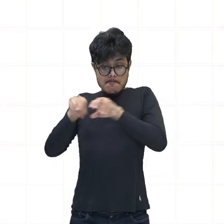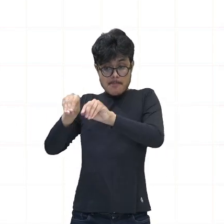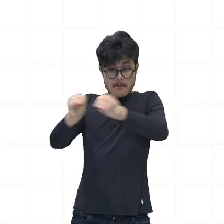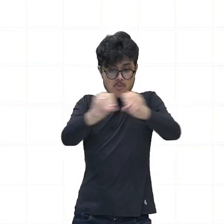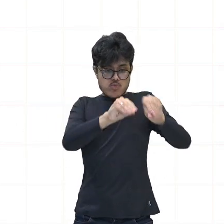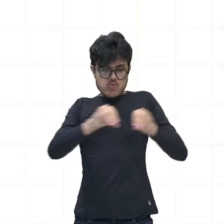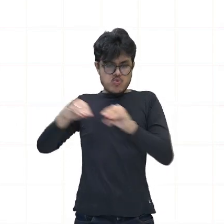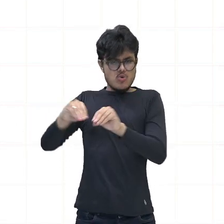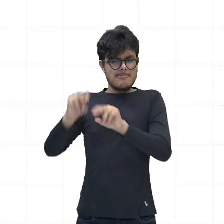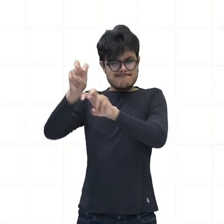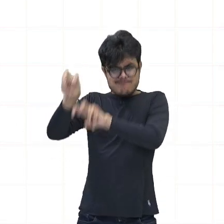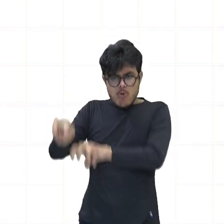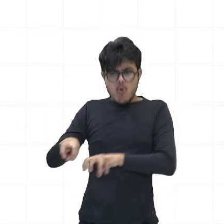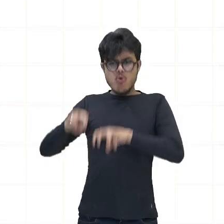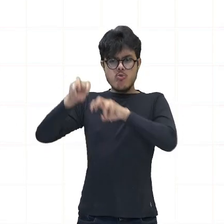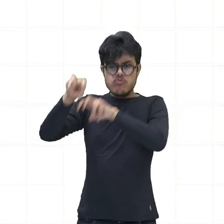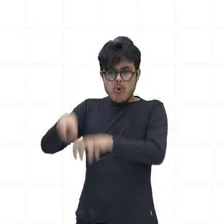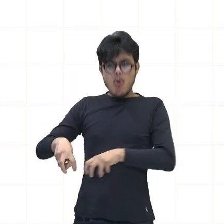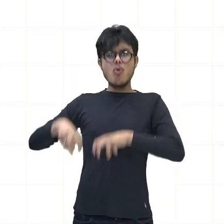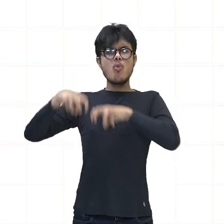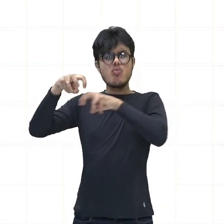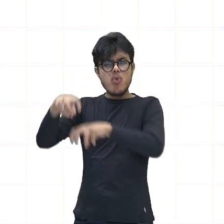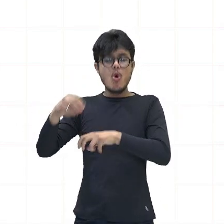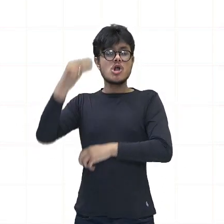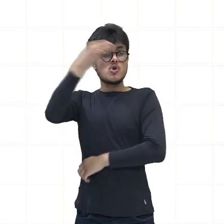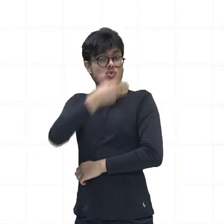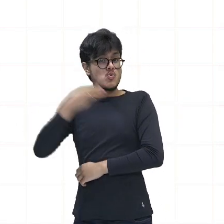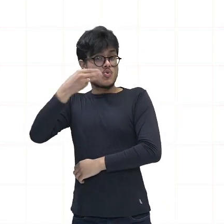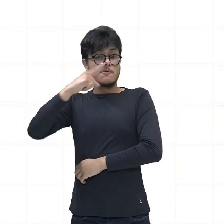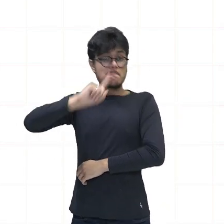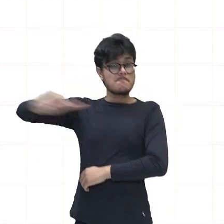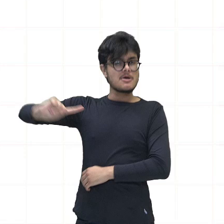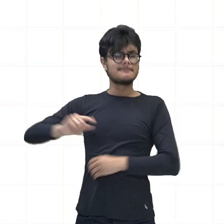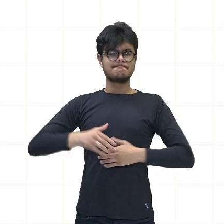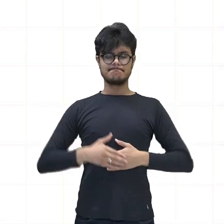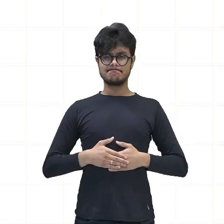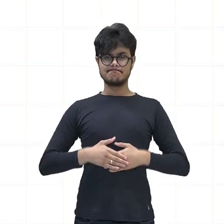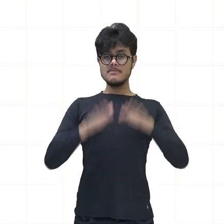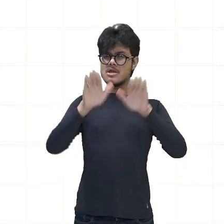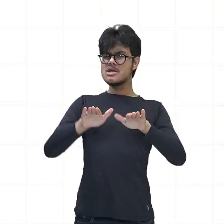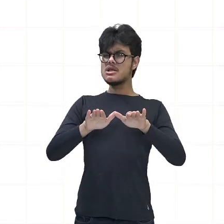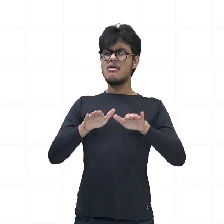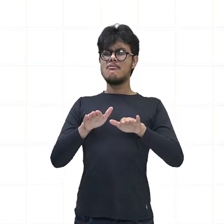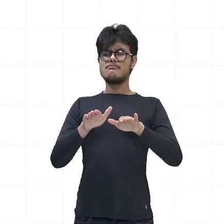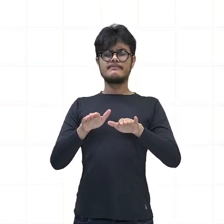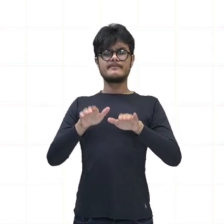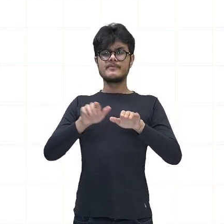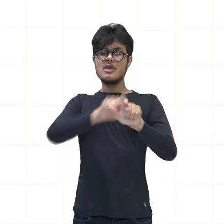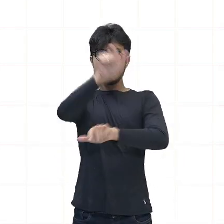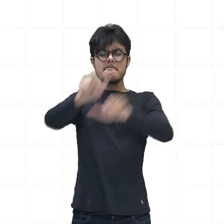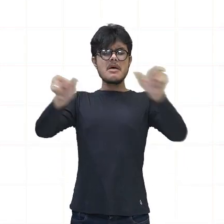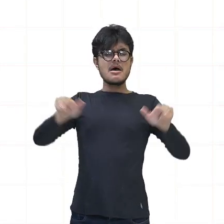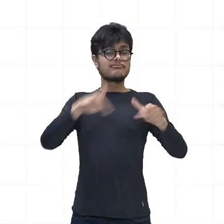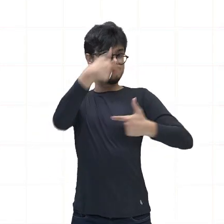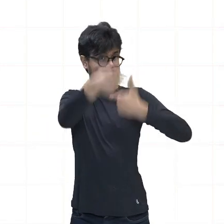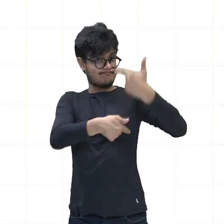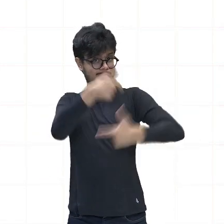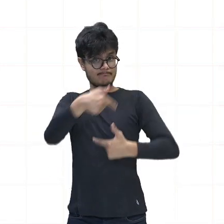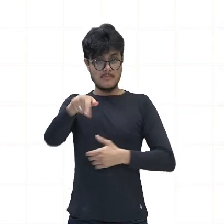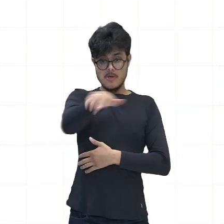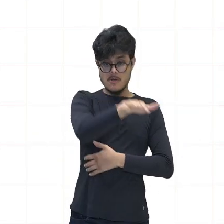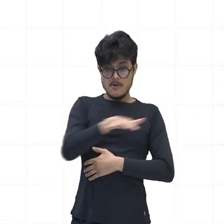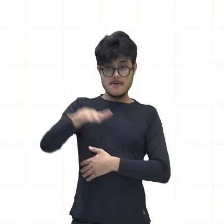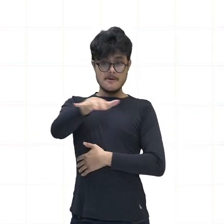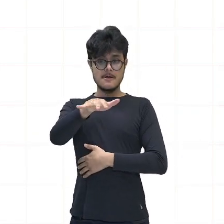a monocultura da cana-de-açúcar. Quem eram as pessoas envolvidas nesses trabalhos das lavouras de cana-de-açúcar?